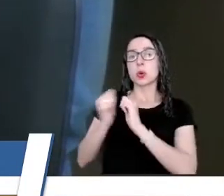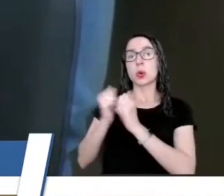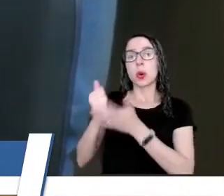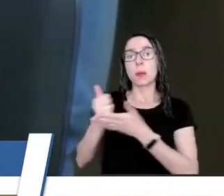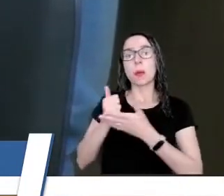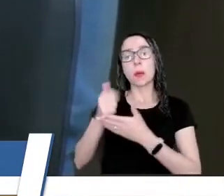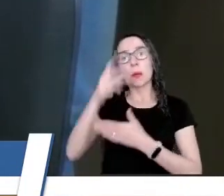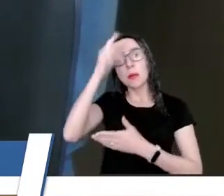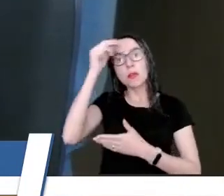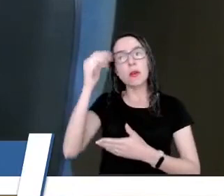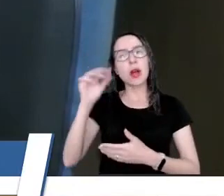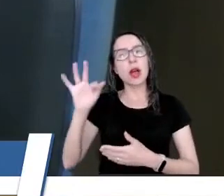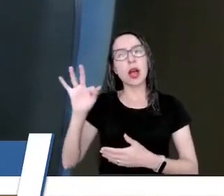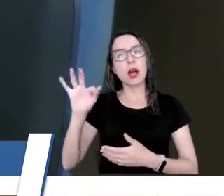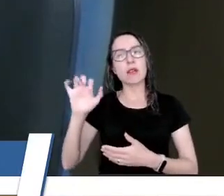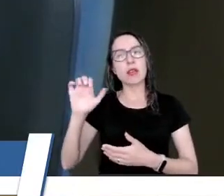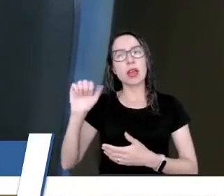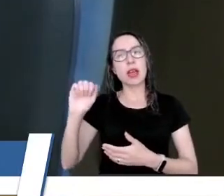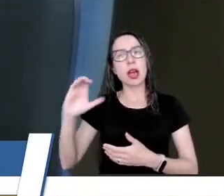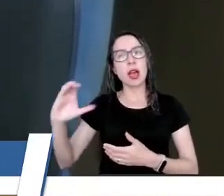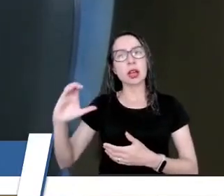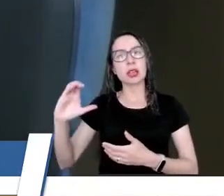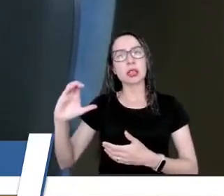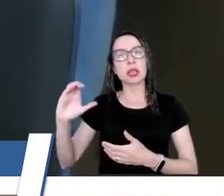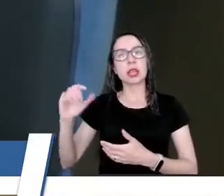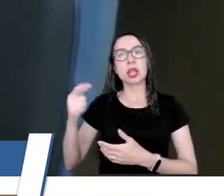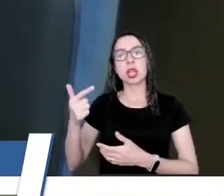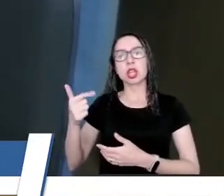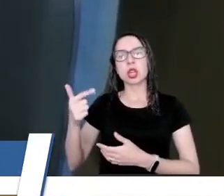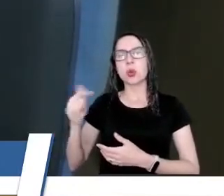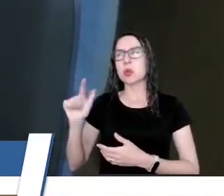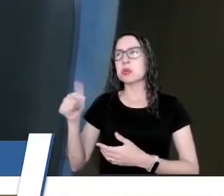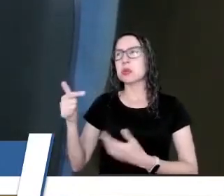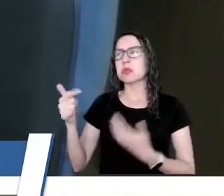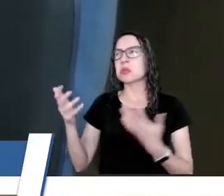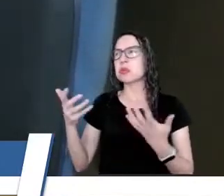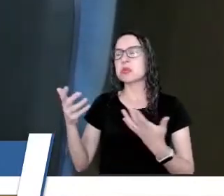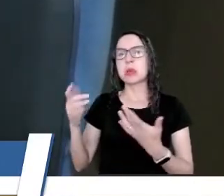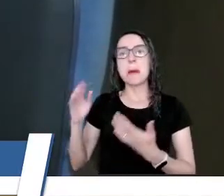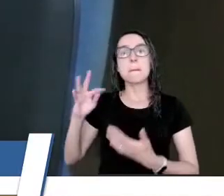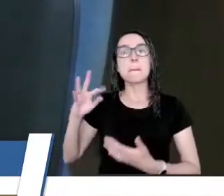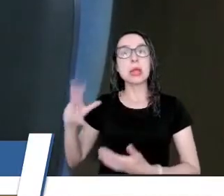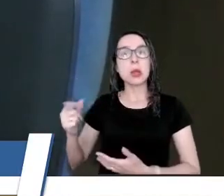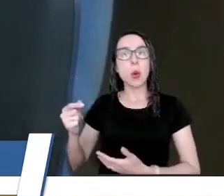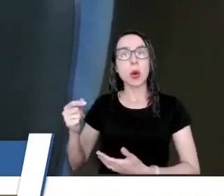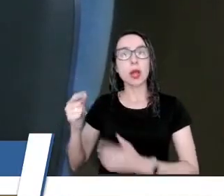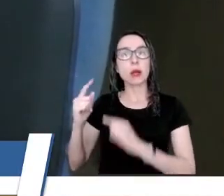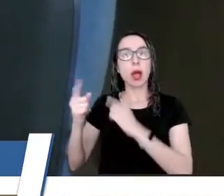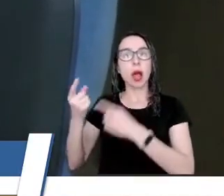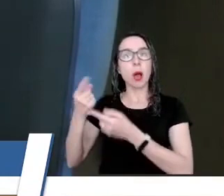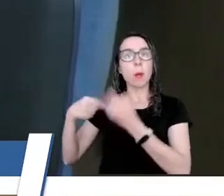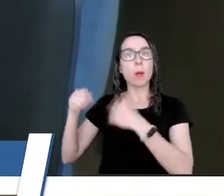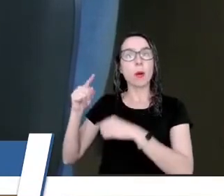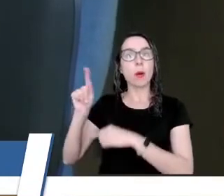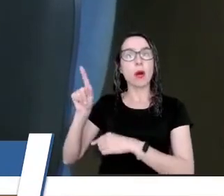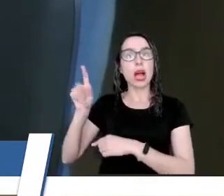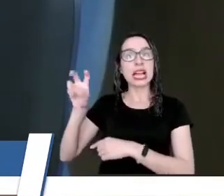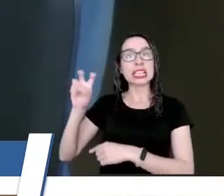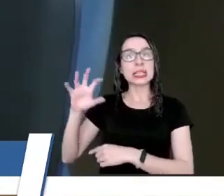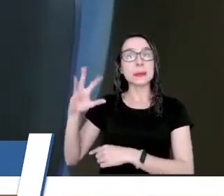FEAC está saindo de 12, alguma coisa milhões de reais para 15. E está destinando